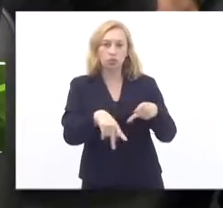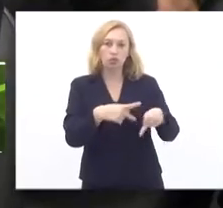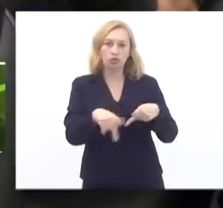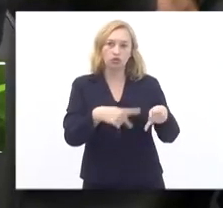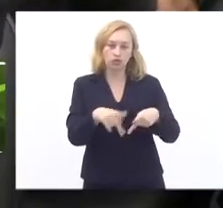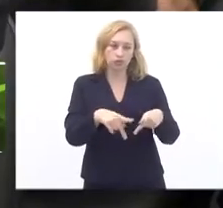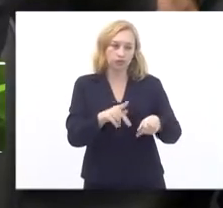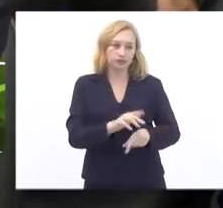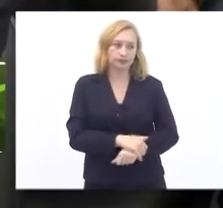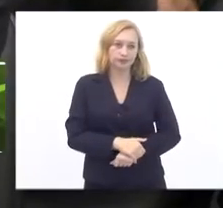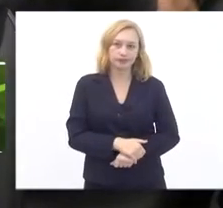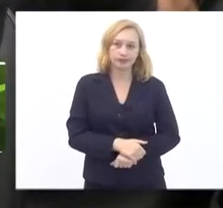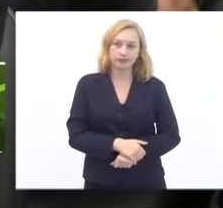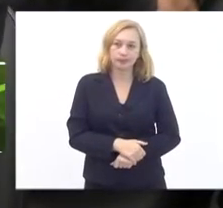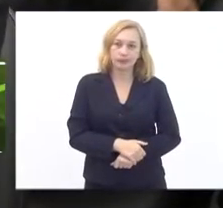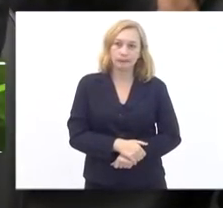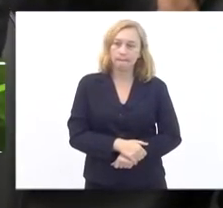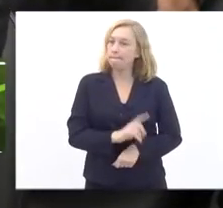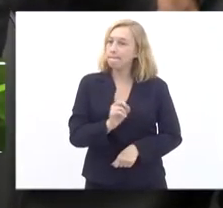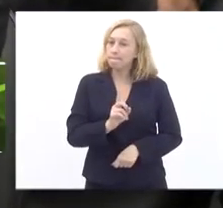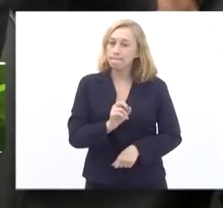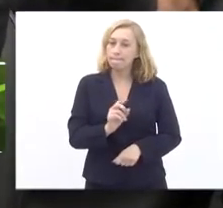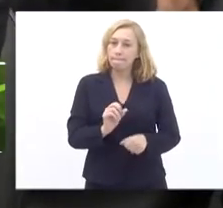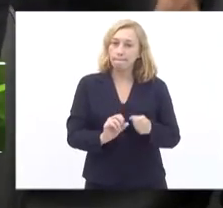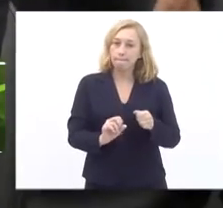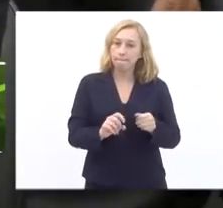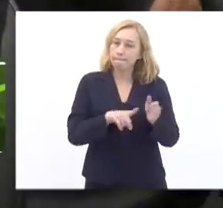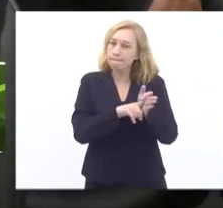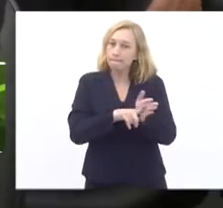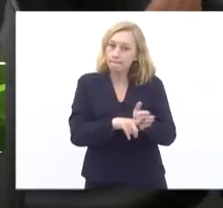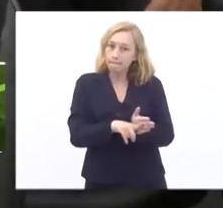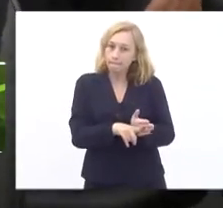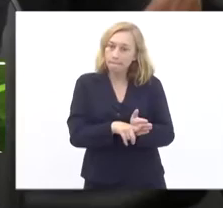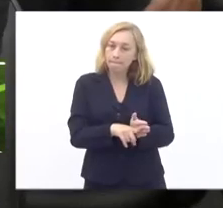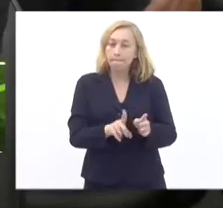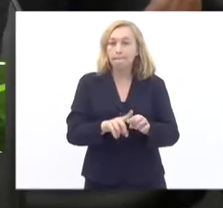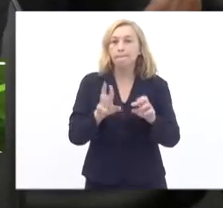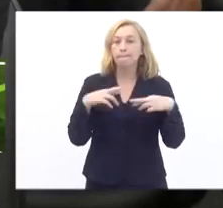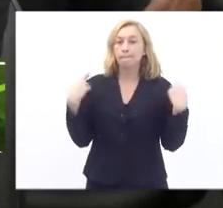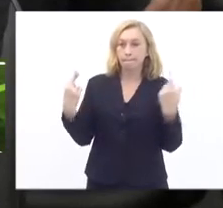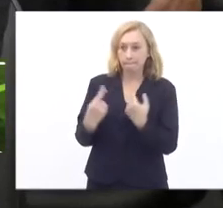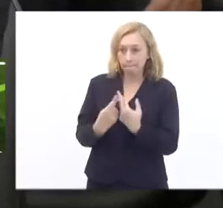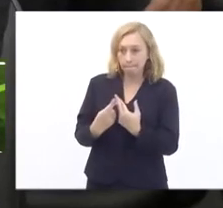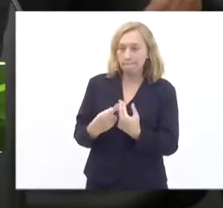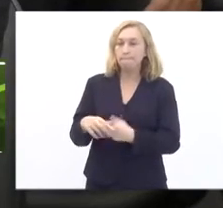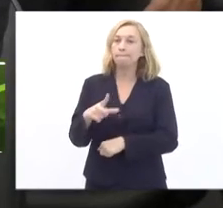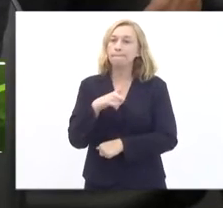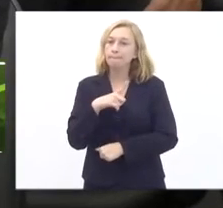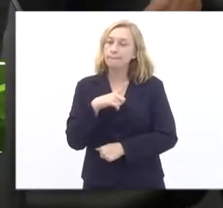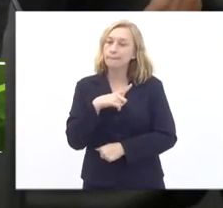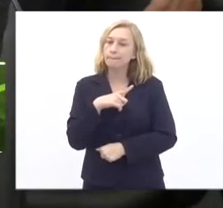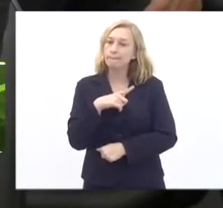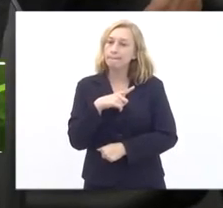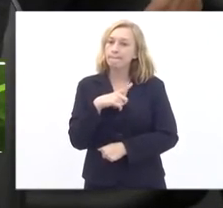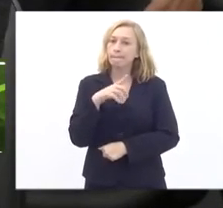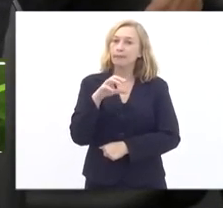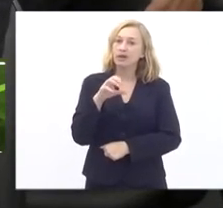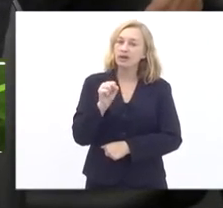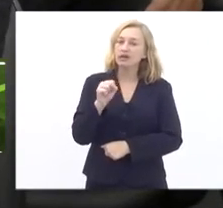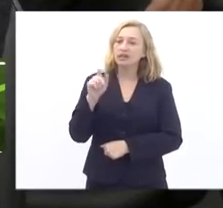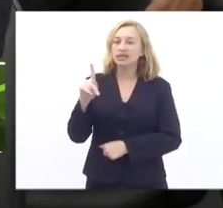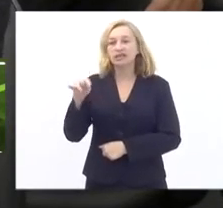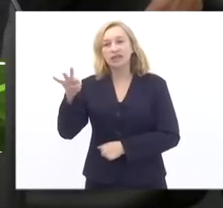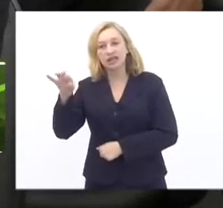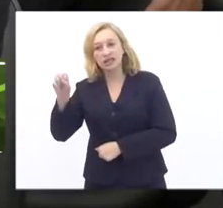Não olhamos, não fazemos essa análise. Nas reuniões que temos com CETRANS e a